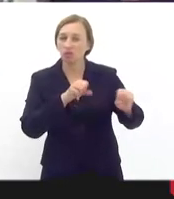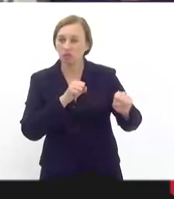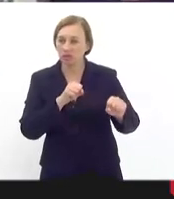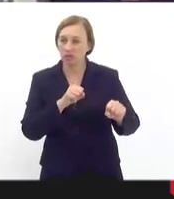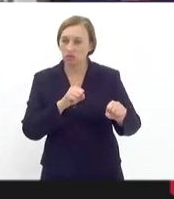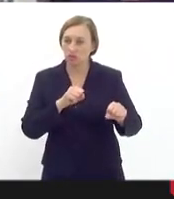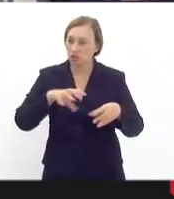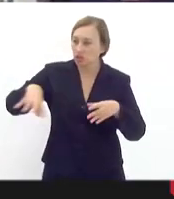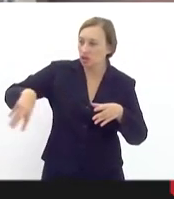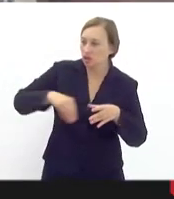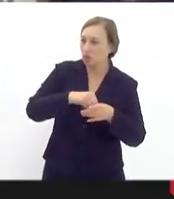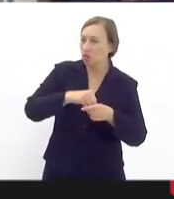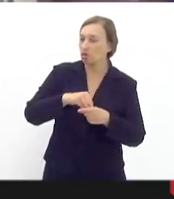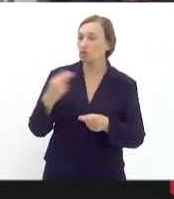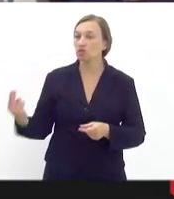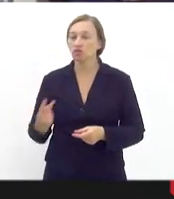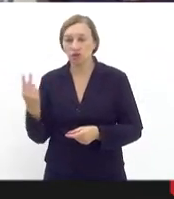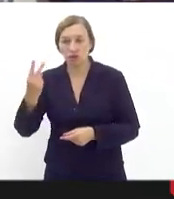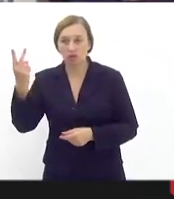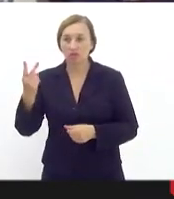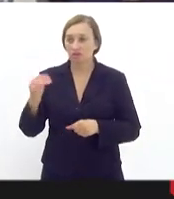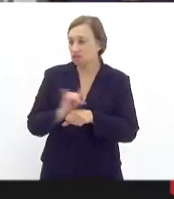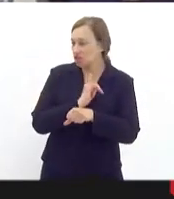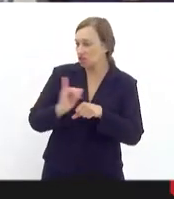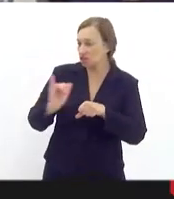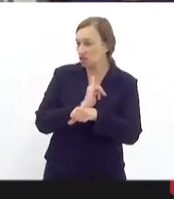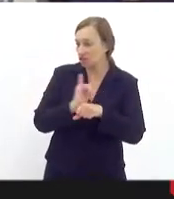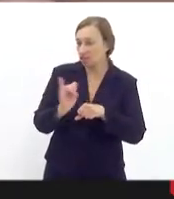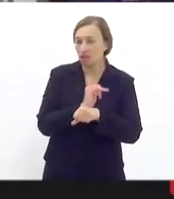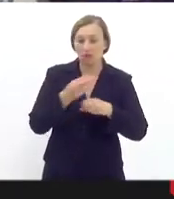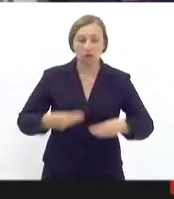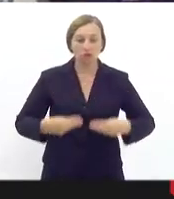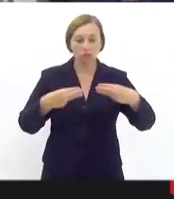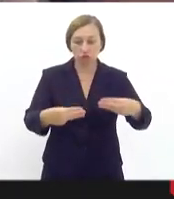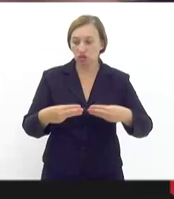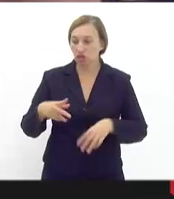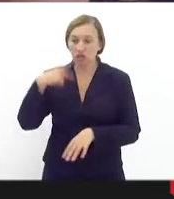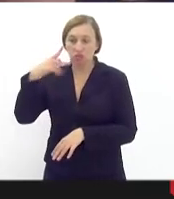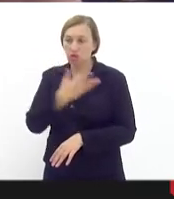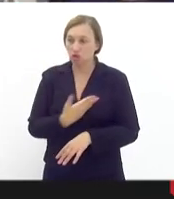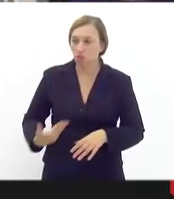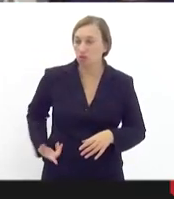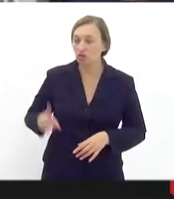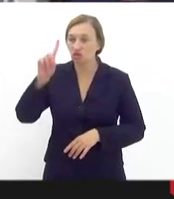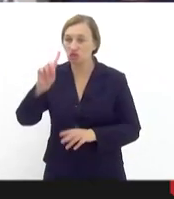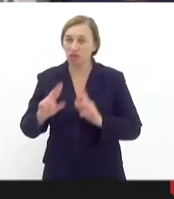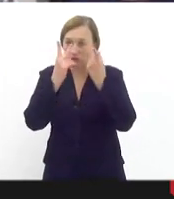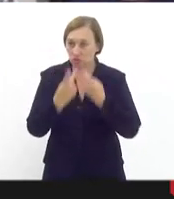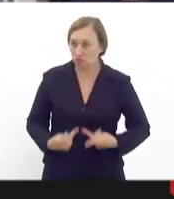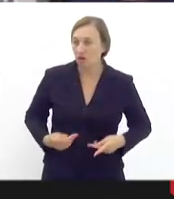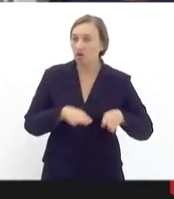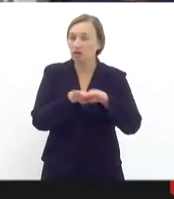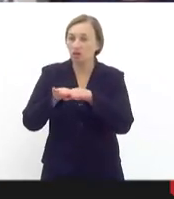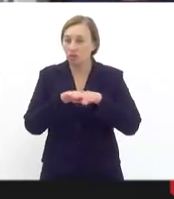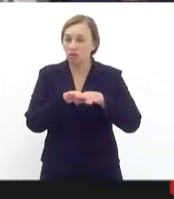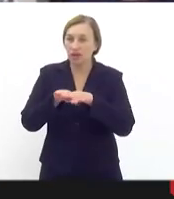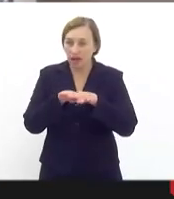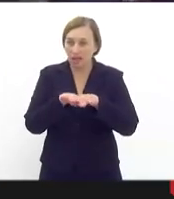embute, né, os valores, aí essa articulação com, enfim, com os ministérios, com as políticas públicas de direitos humanos, igualdade